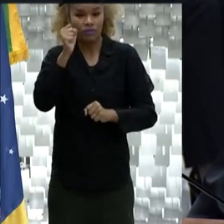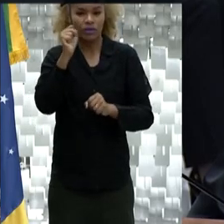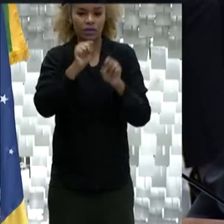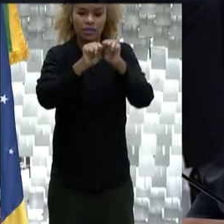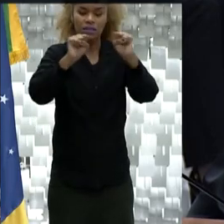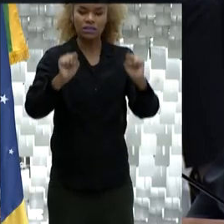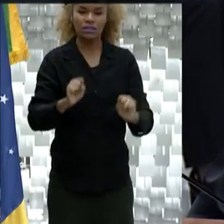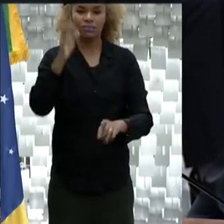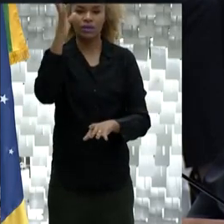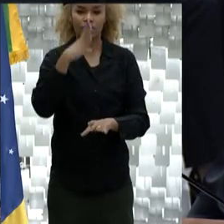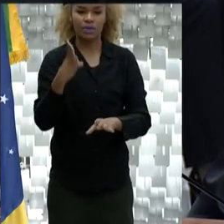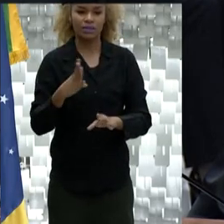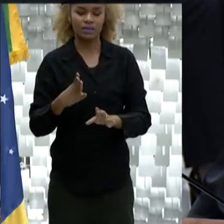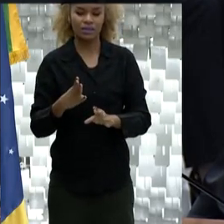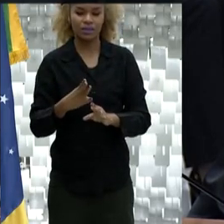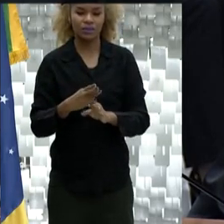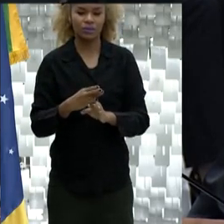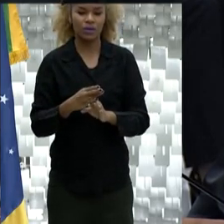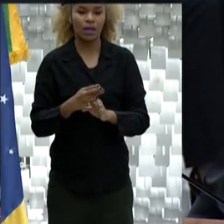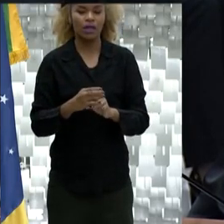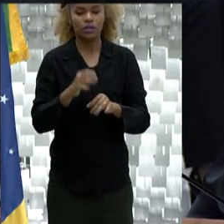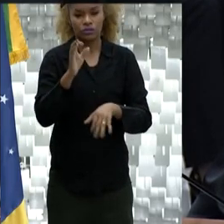de precedentes.